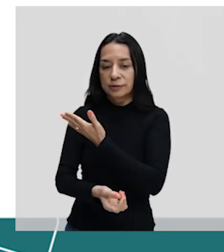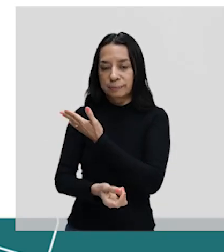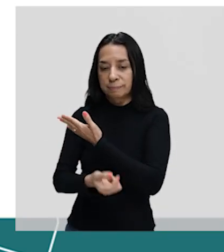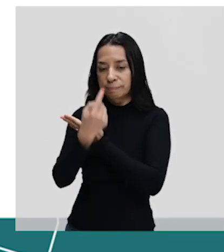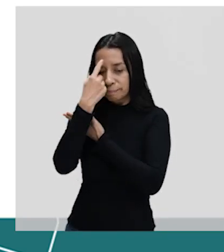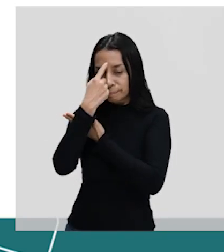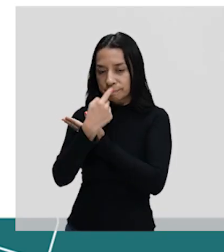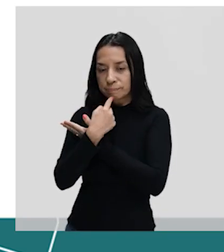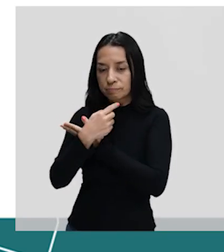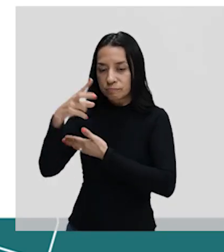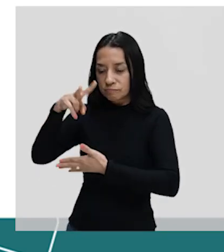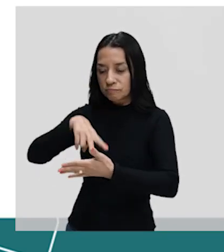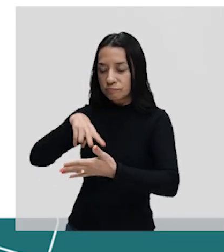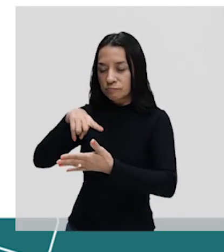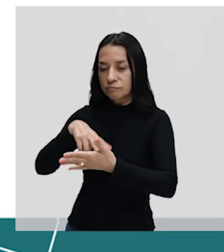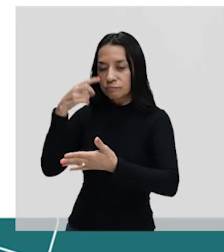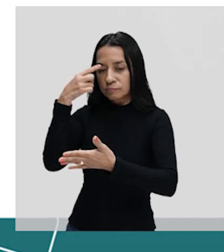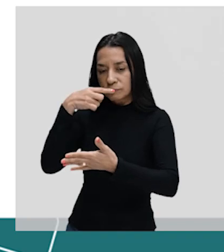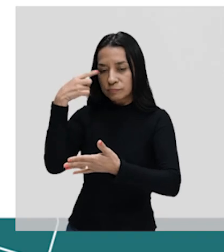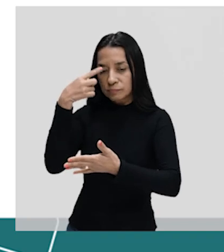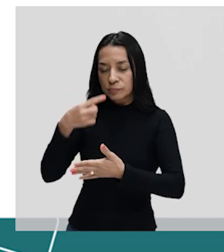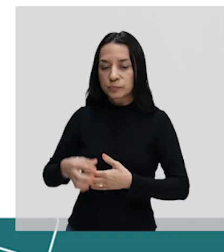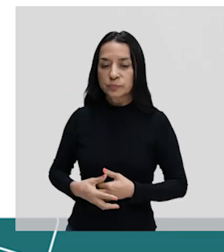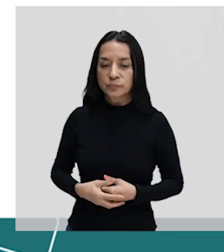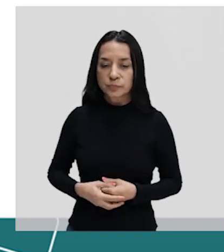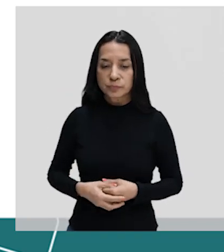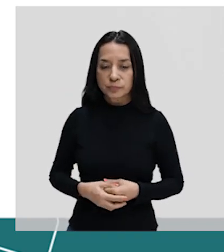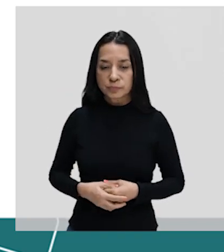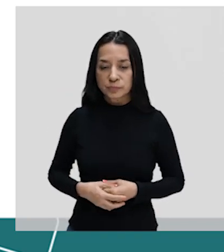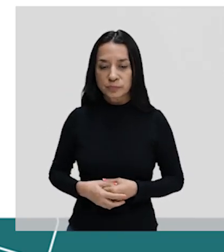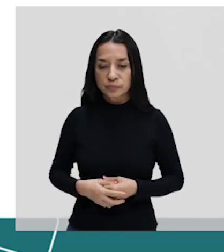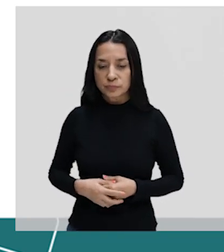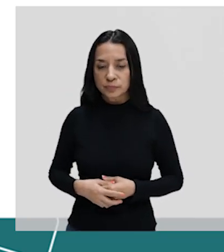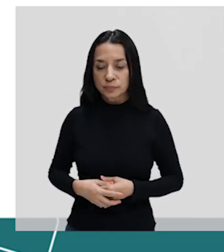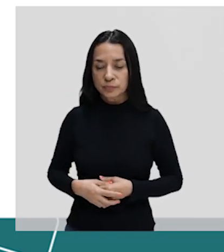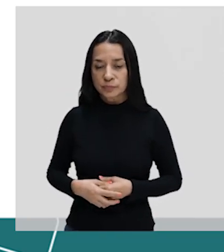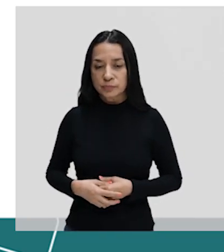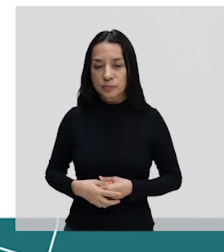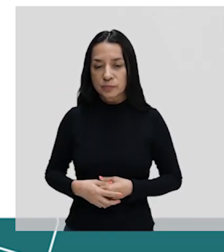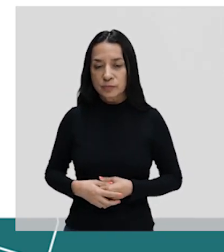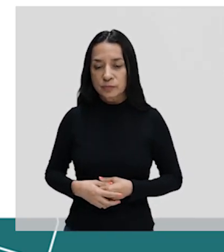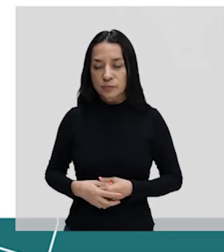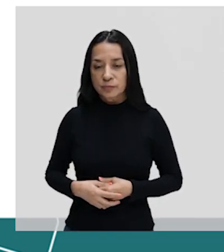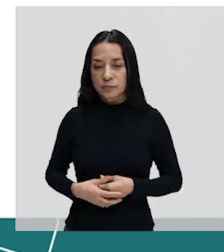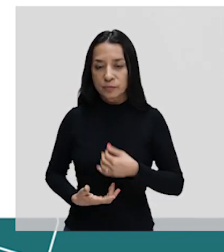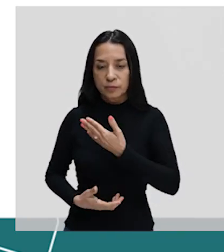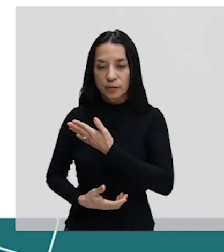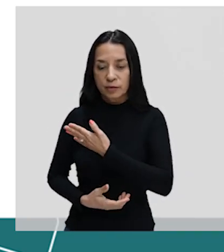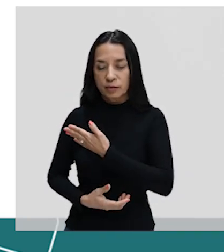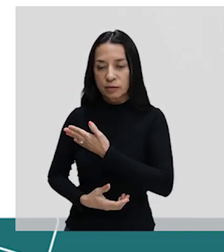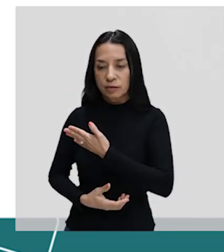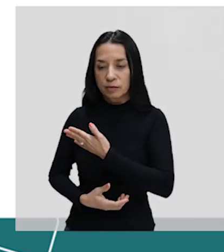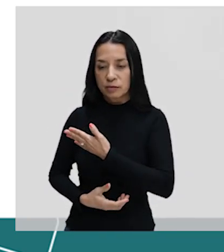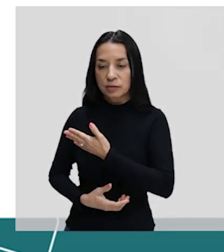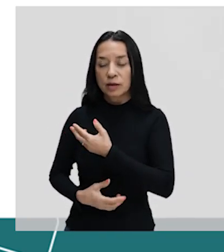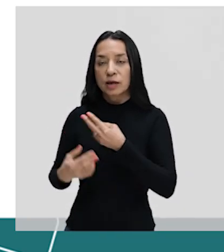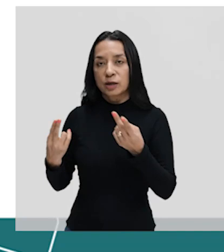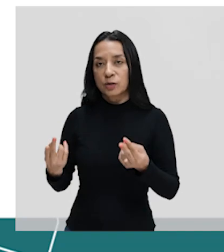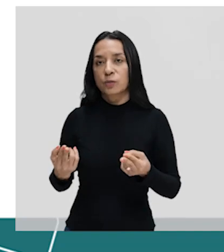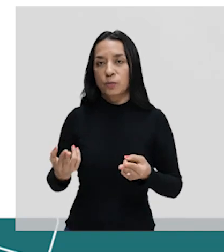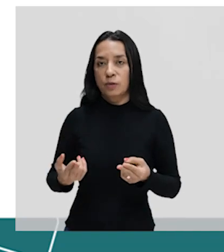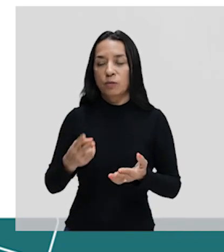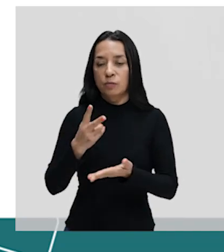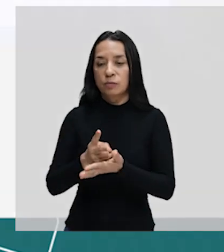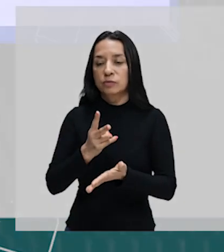paquistani, nicaragüense, canadiense e estadunidense. Esses, dessa forma,